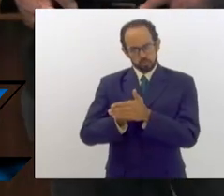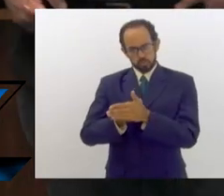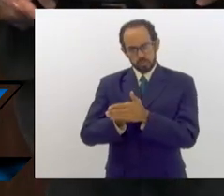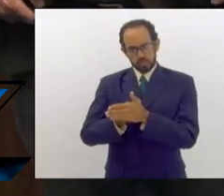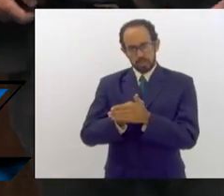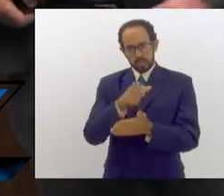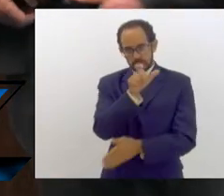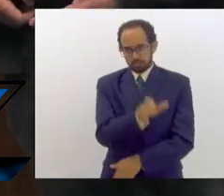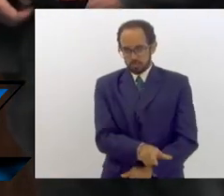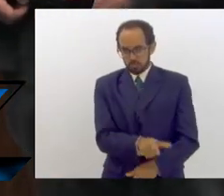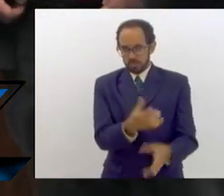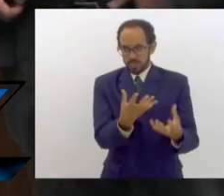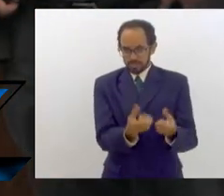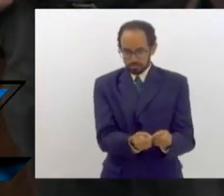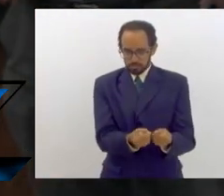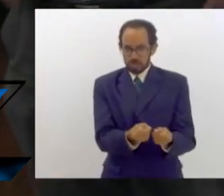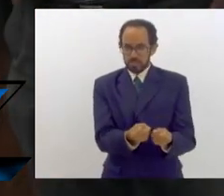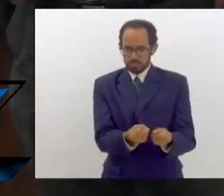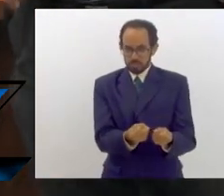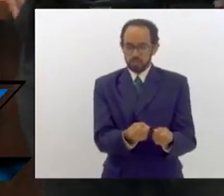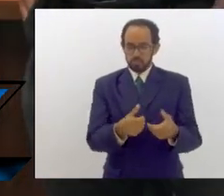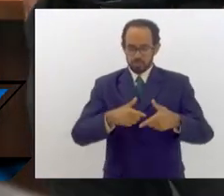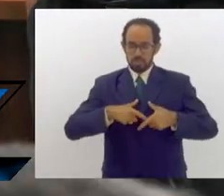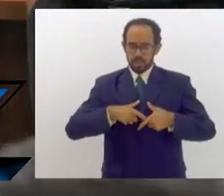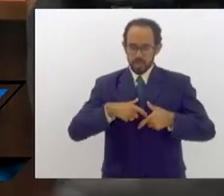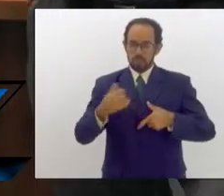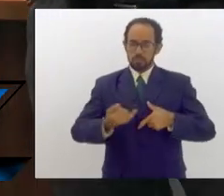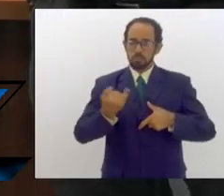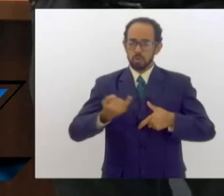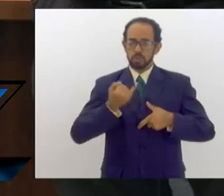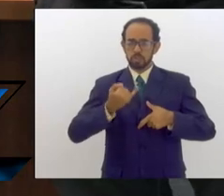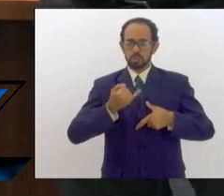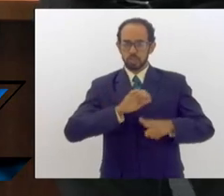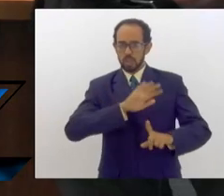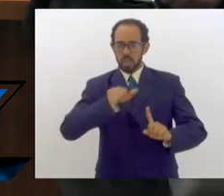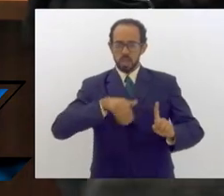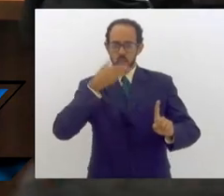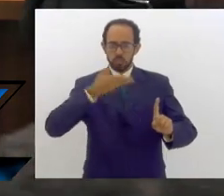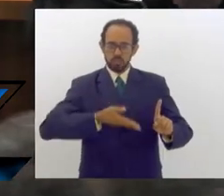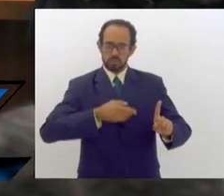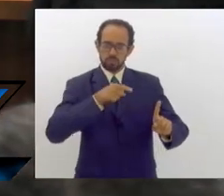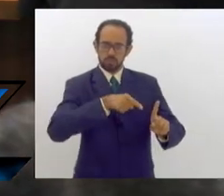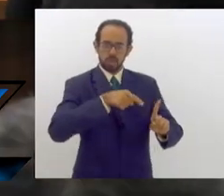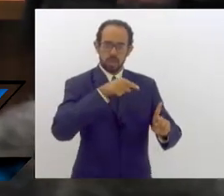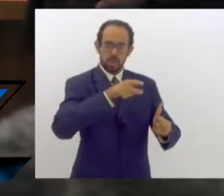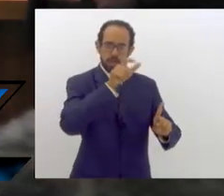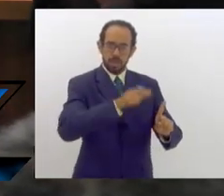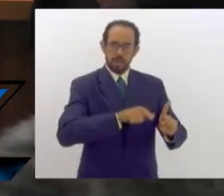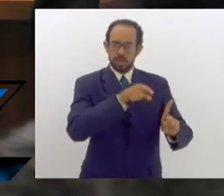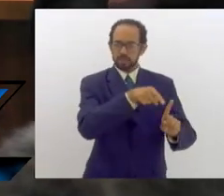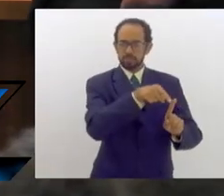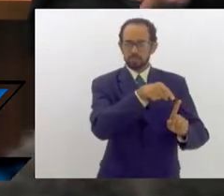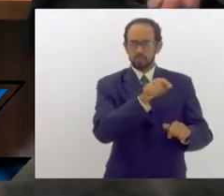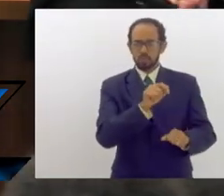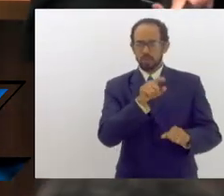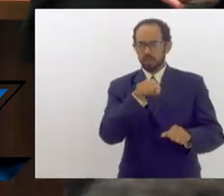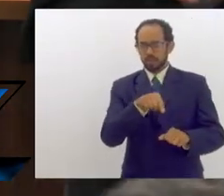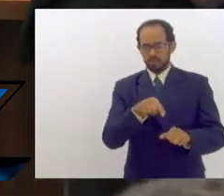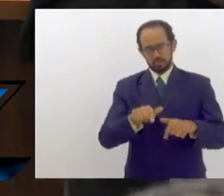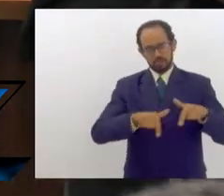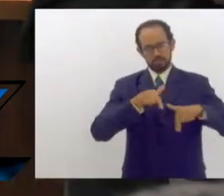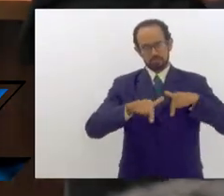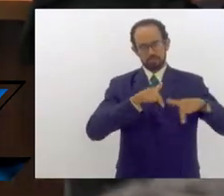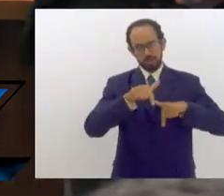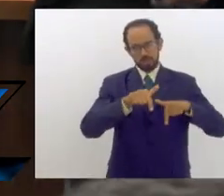recebessem uma comenda tão importante e reconhecidamente e reconhecendo o seu trabalho